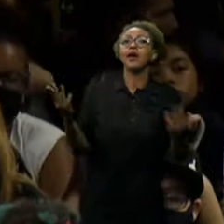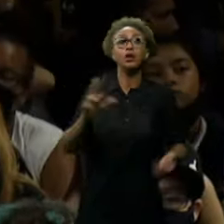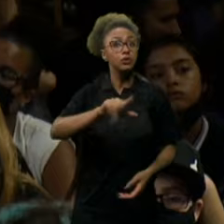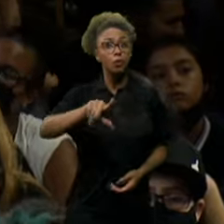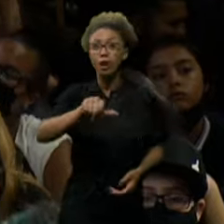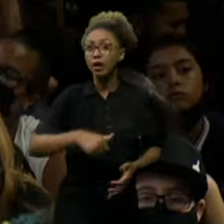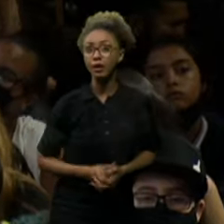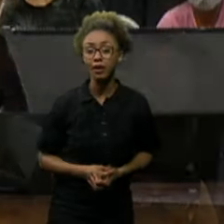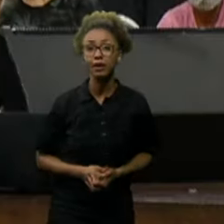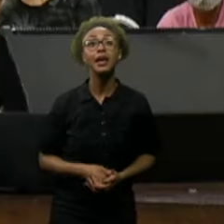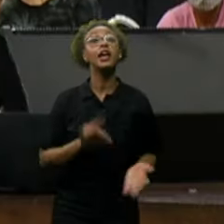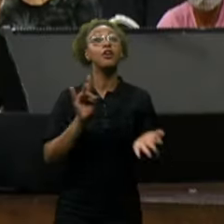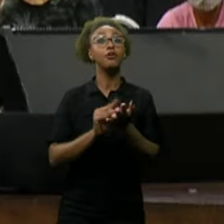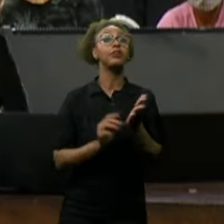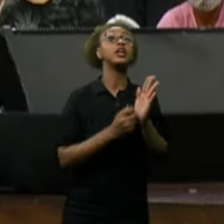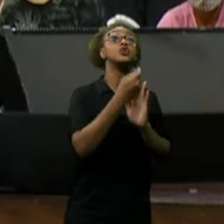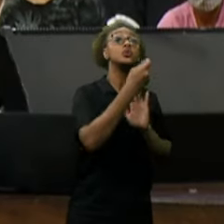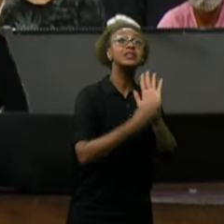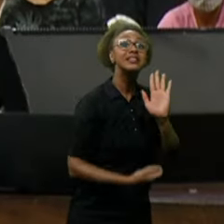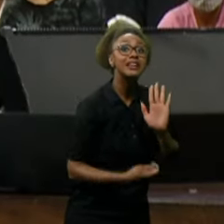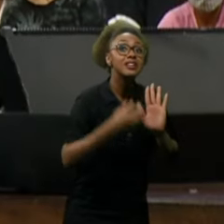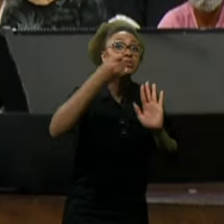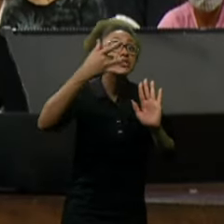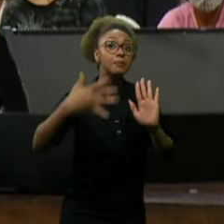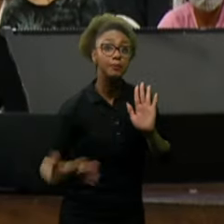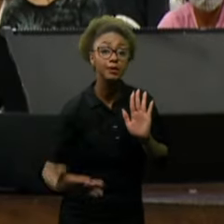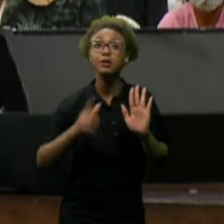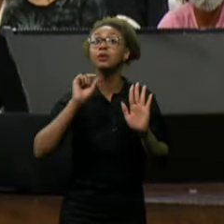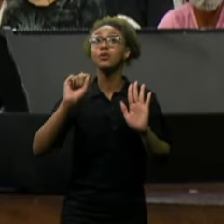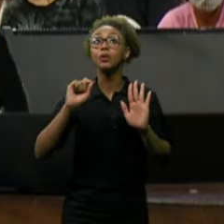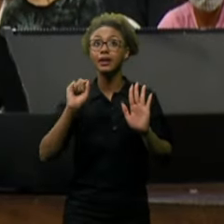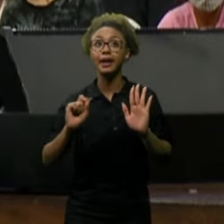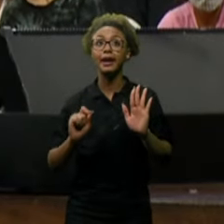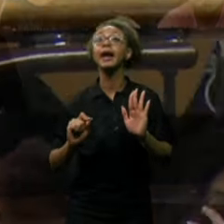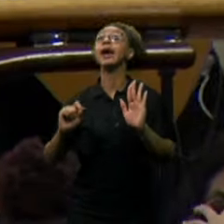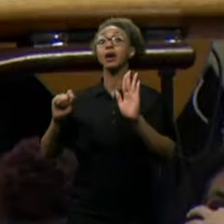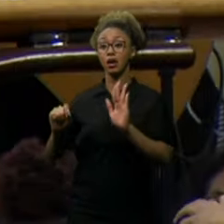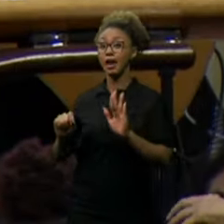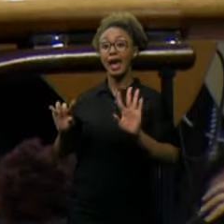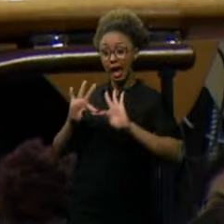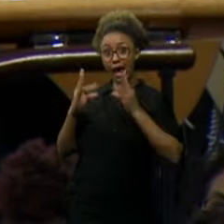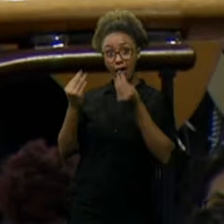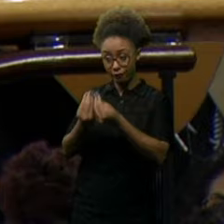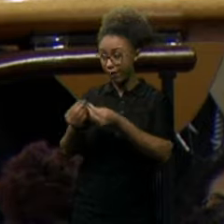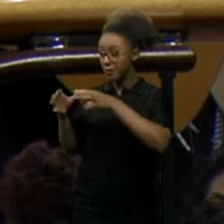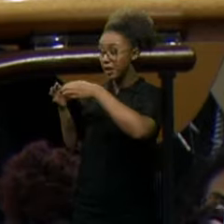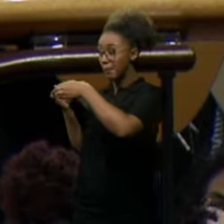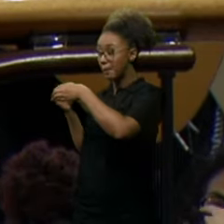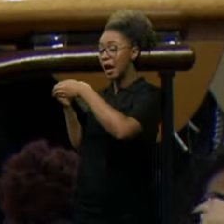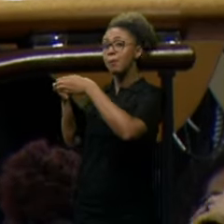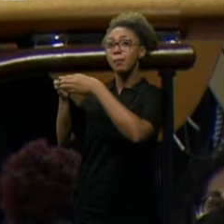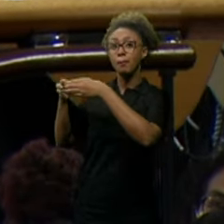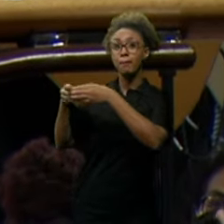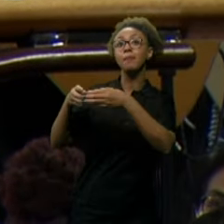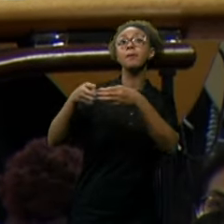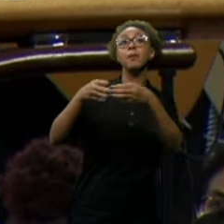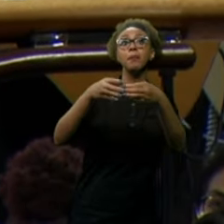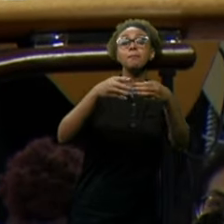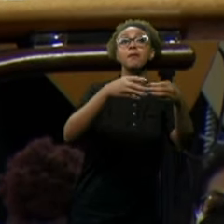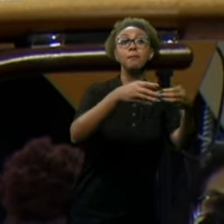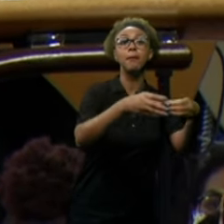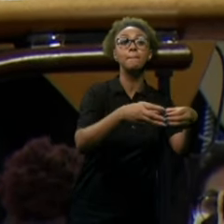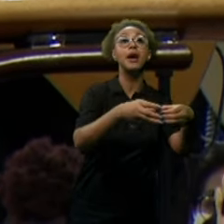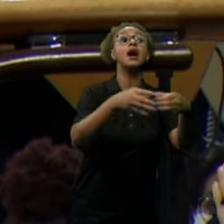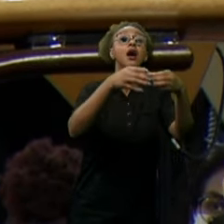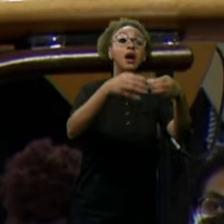porque não faltou apoio o texto diz rapaz olha isso o texto diz que caminhando para lá e indo para lá para Canaã ele vai passar por uma